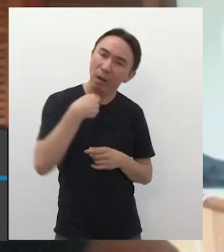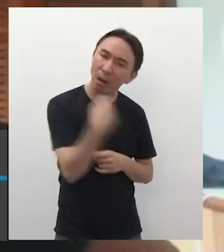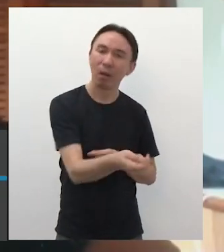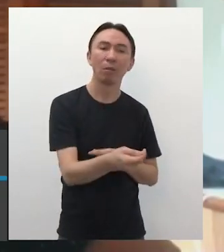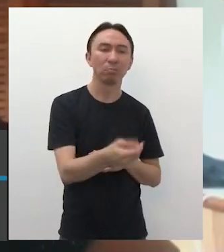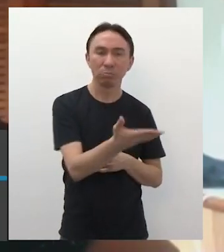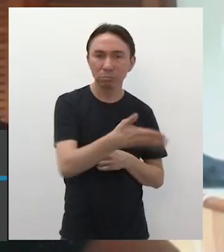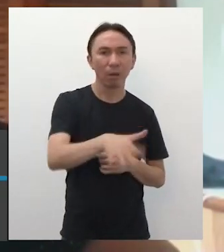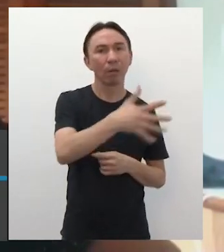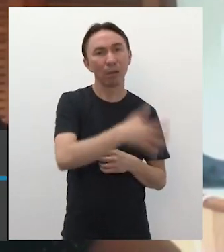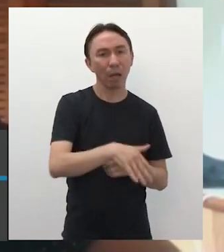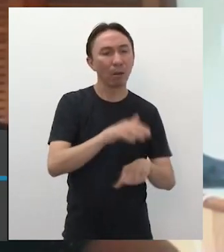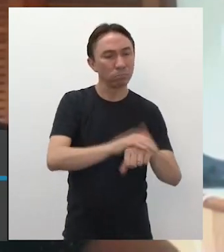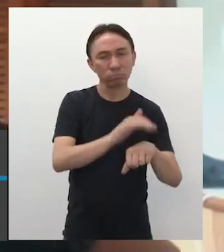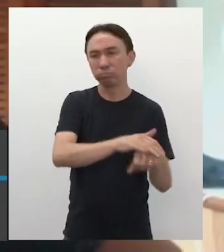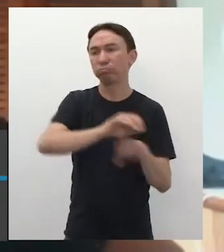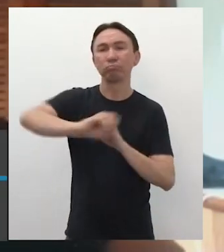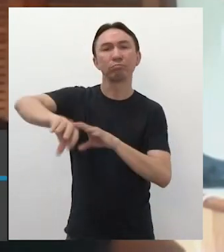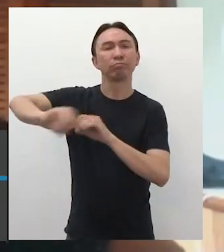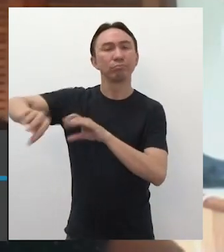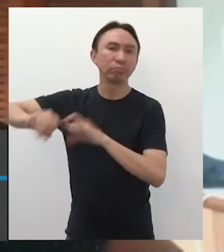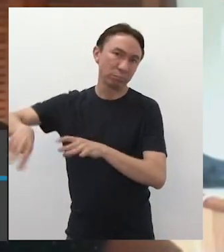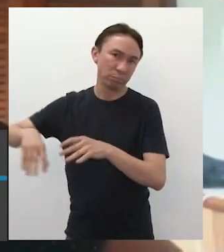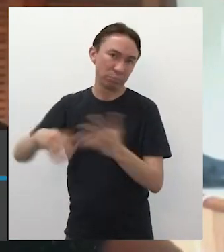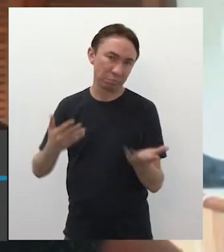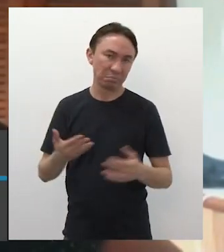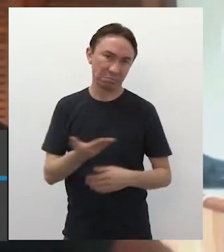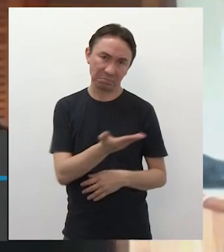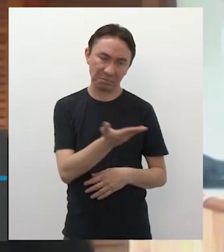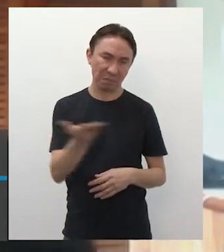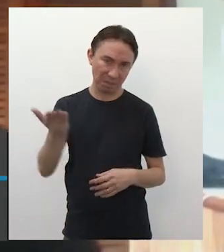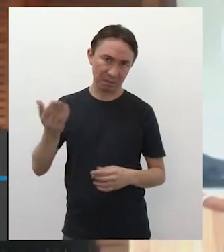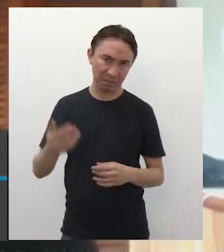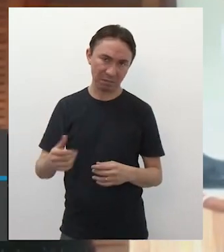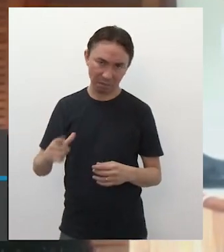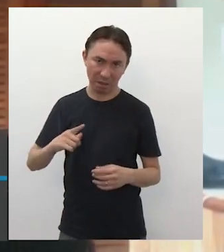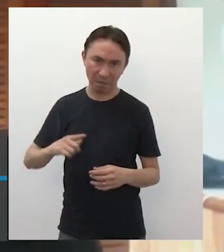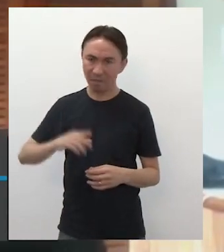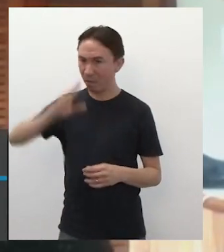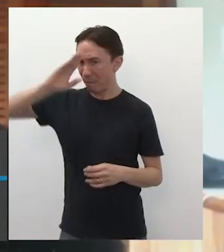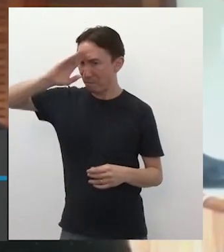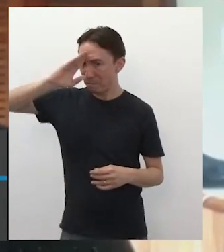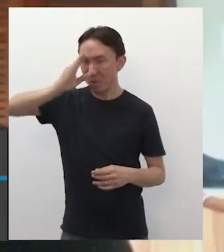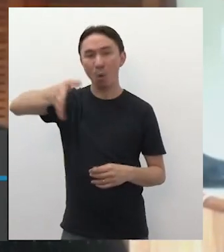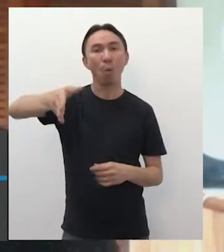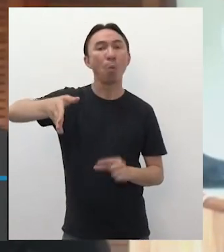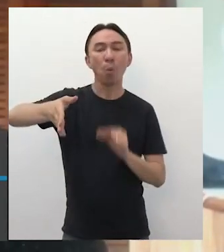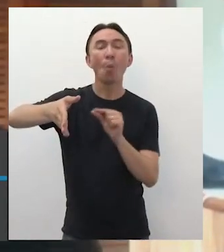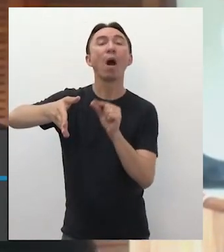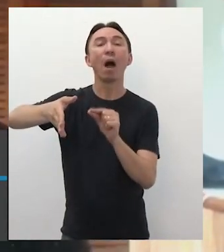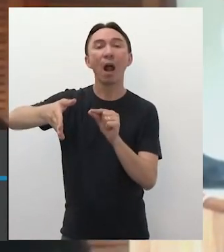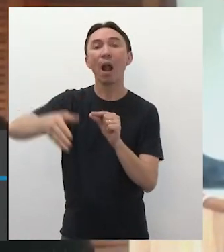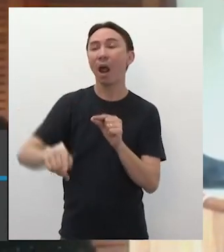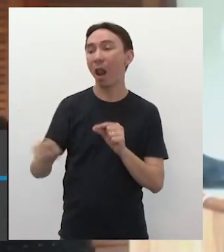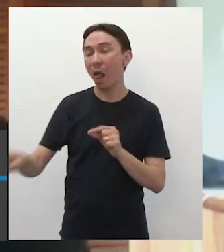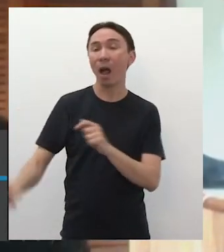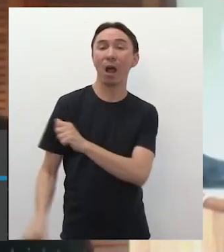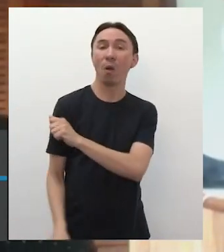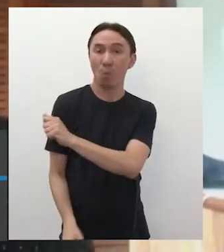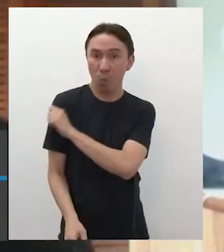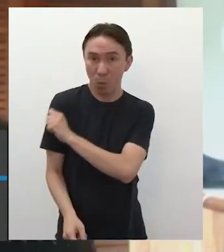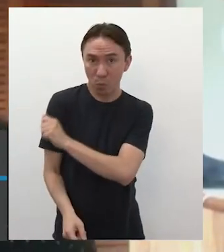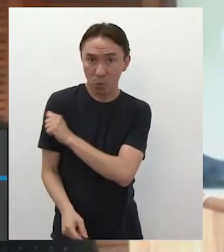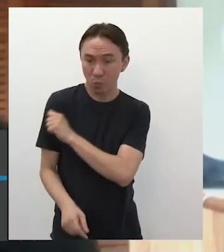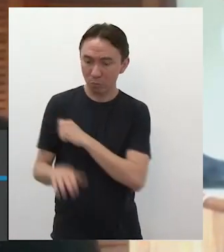instituição, todos estão direto ou indiretamente trabalhando com um propósito, que é a formação do ser